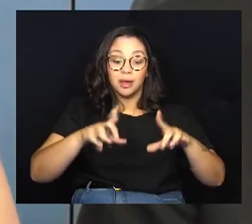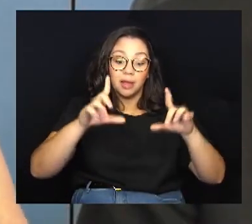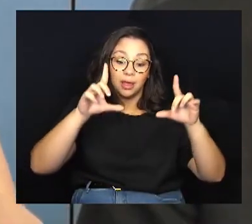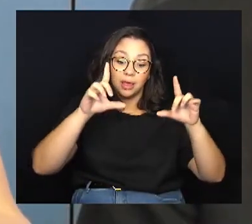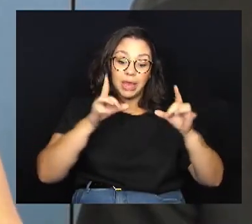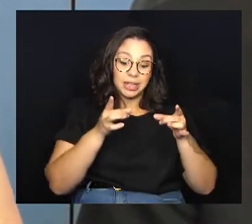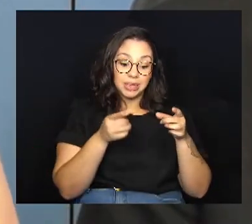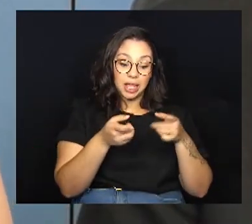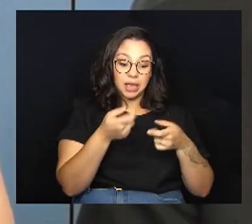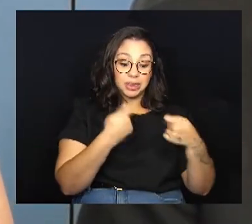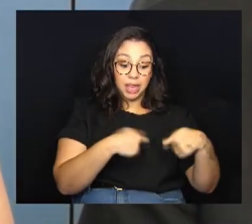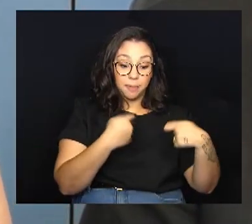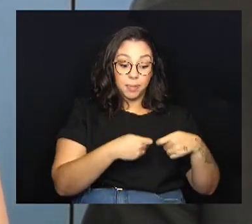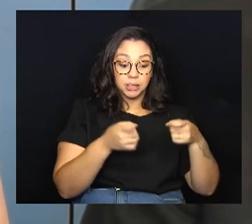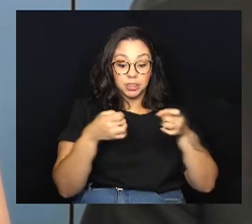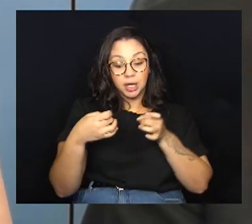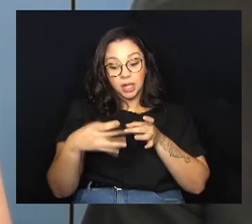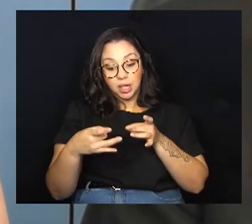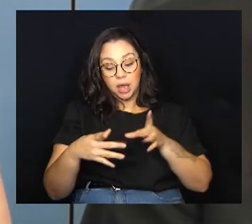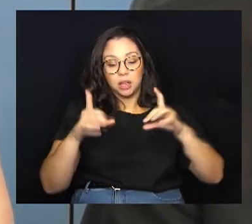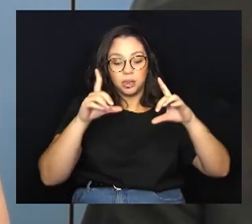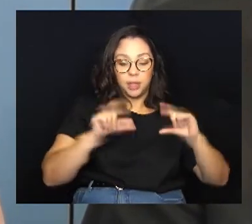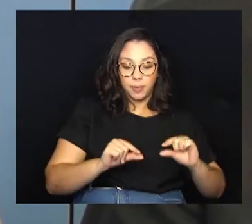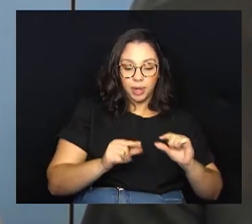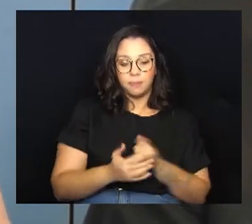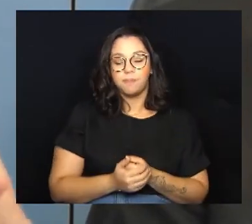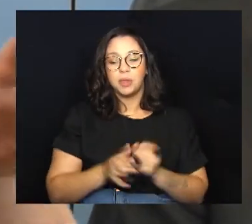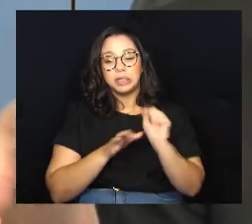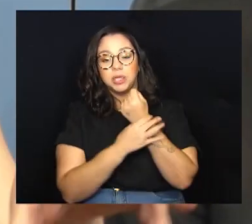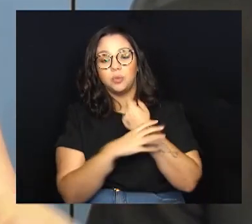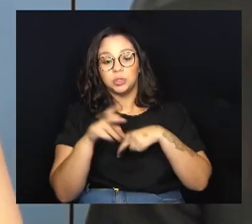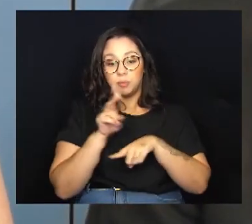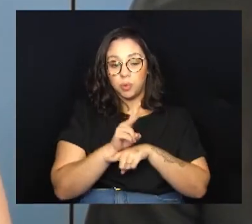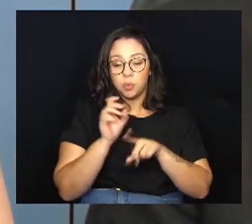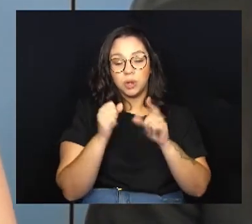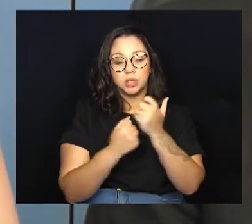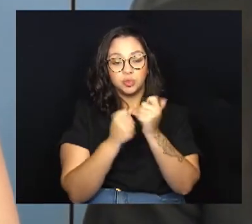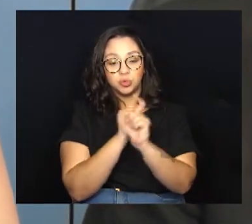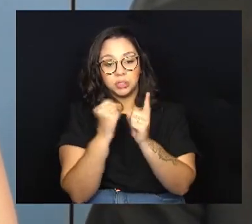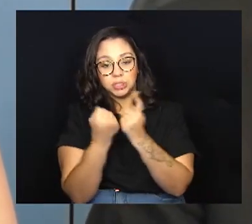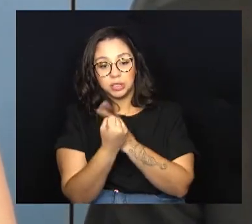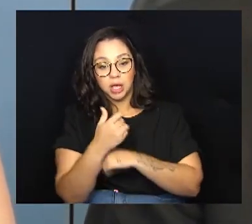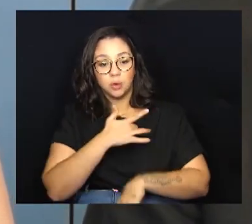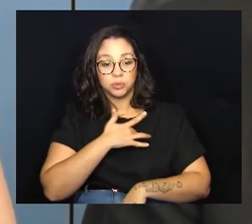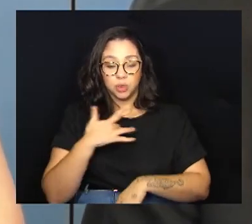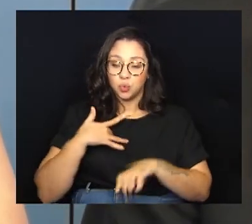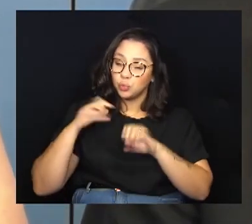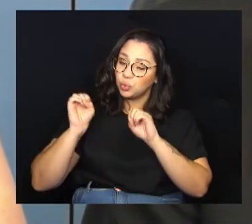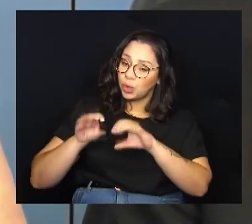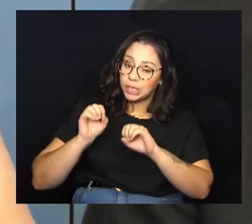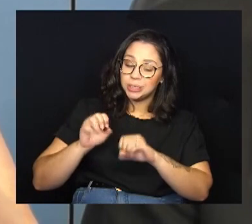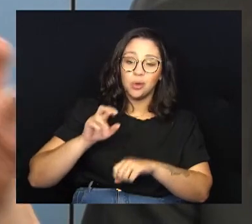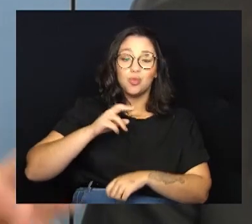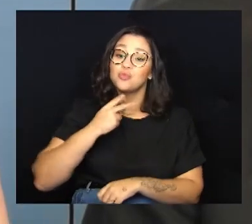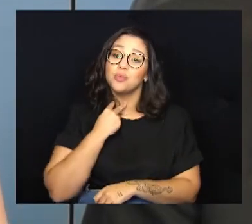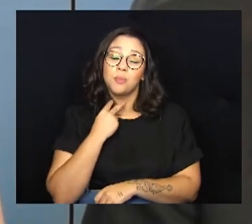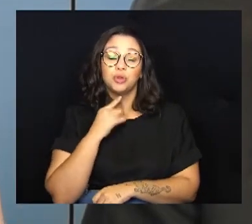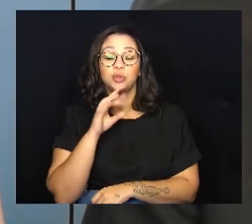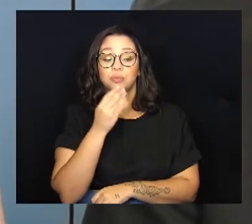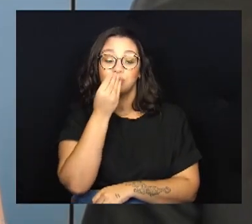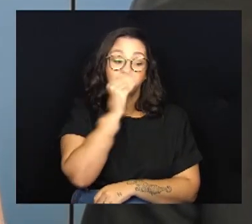sistemas educacionais diretamente ligados a esse tipo de prevenção, e depois junto com as entidades que estão aqui,